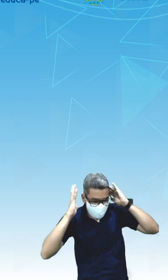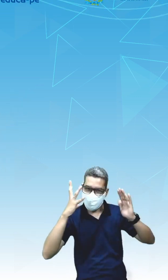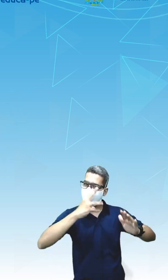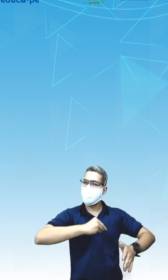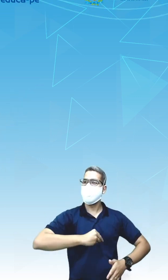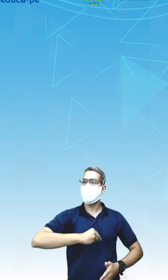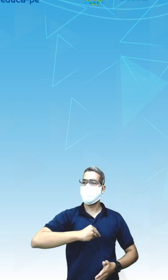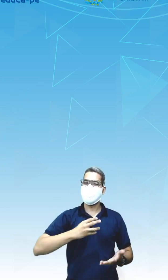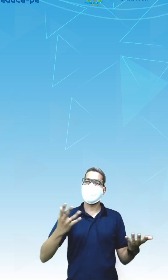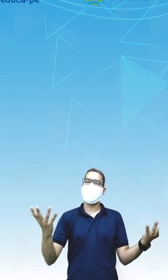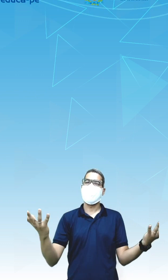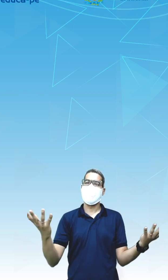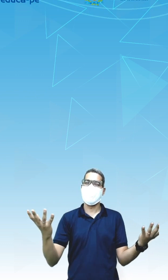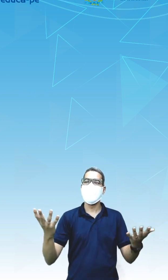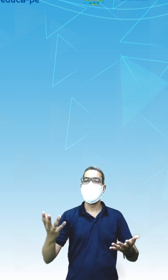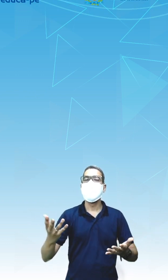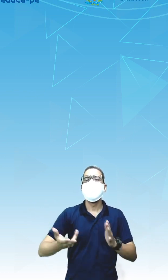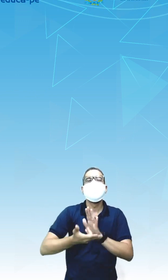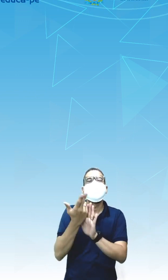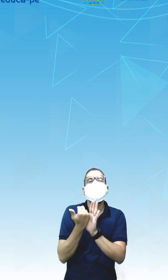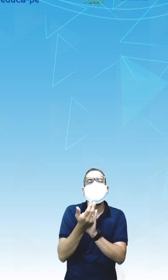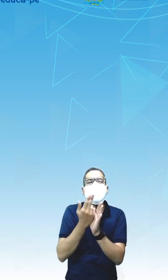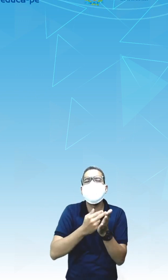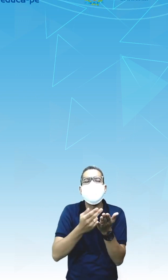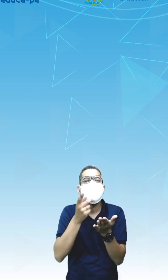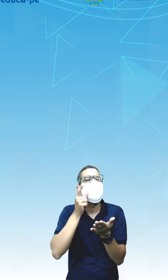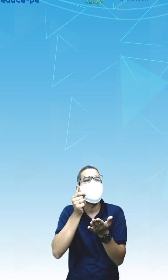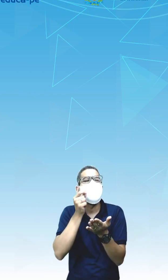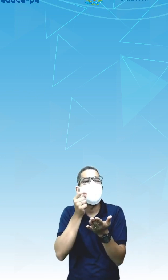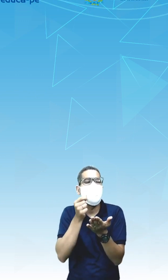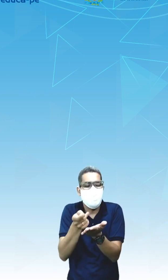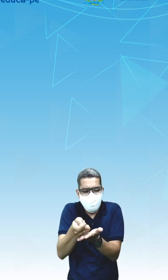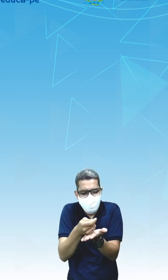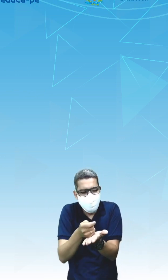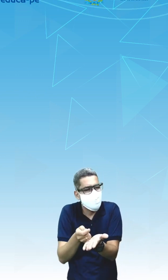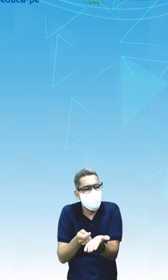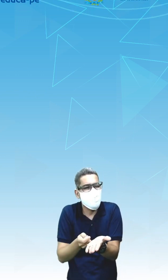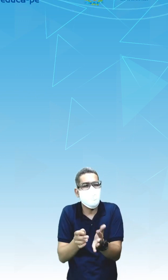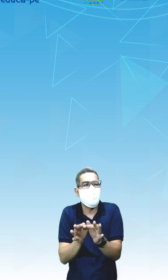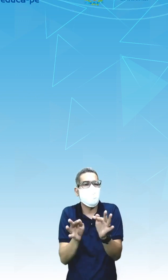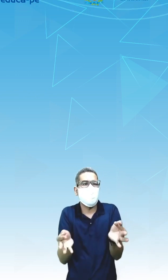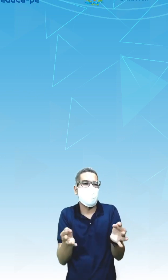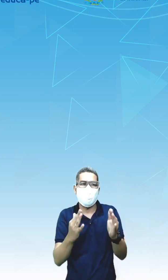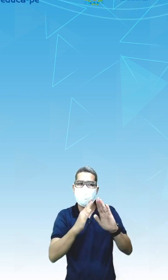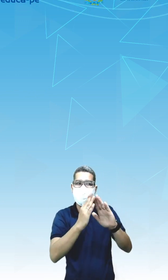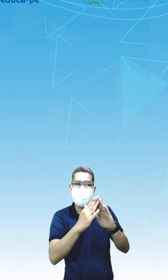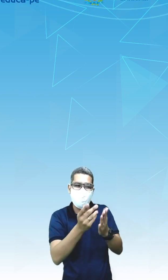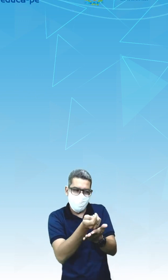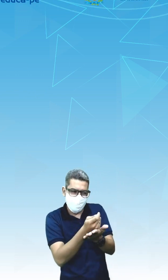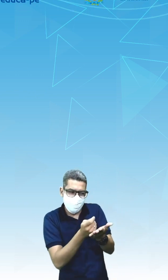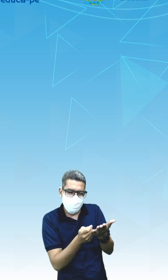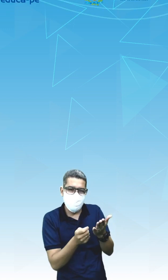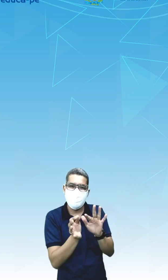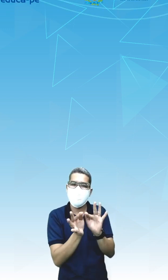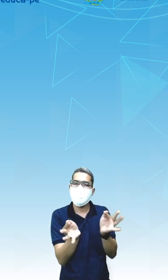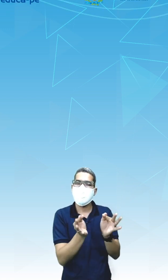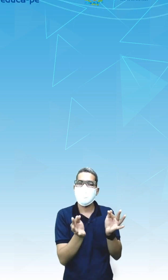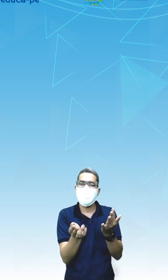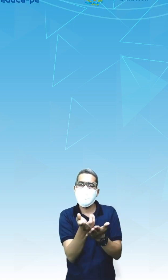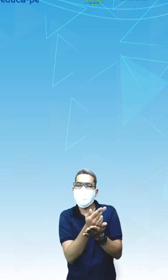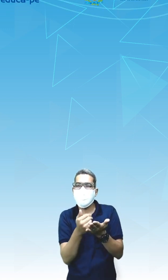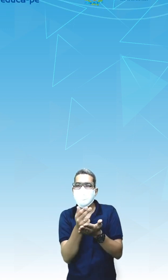né? Pronto. E cartas? É carta de escrever, professora? Não. Tudo isso que eu estou acabando de